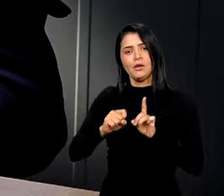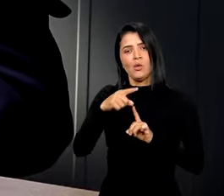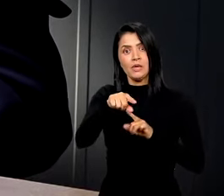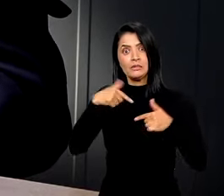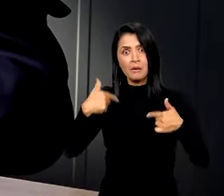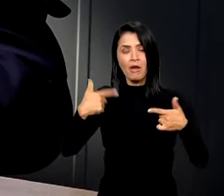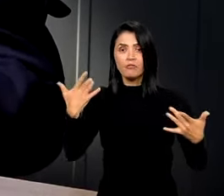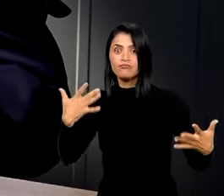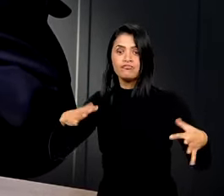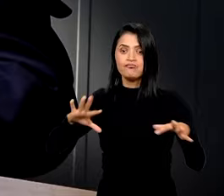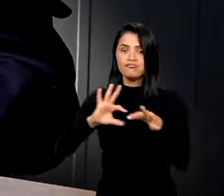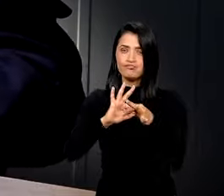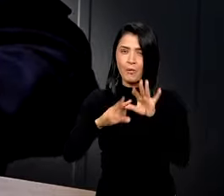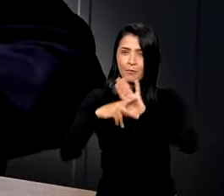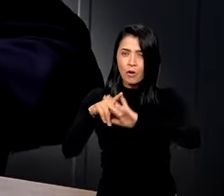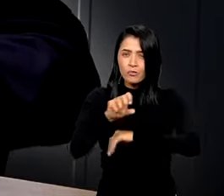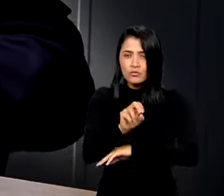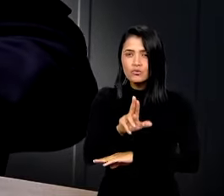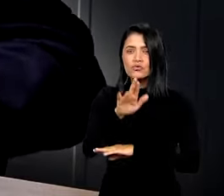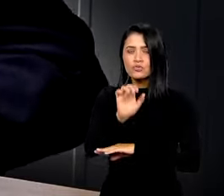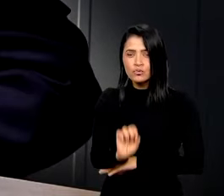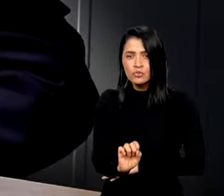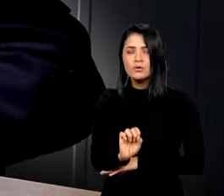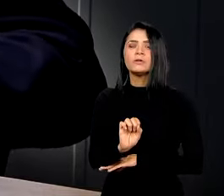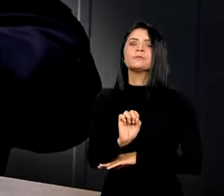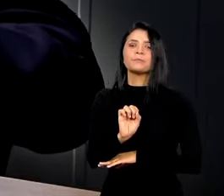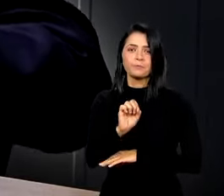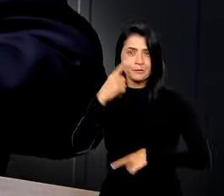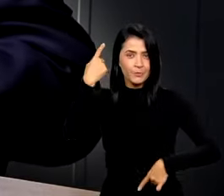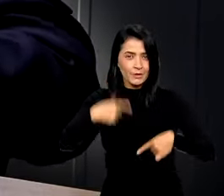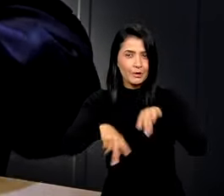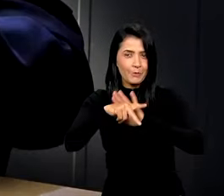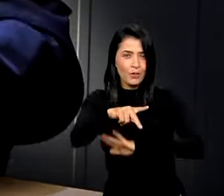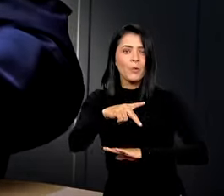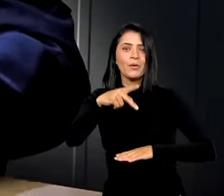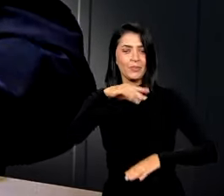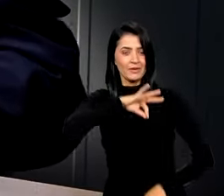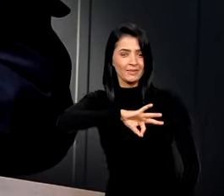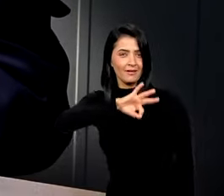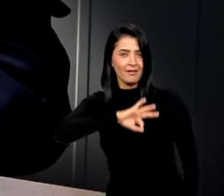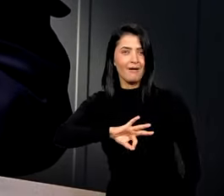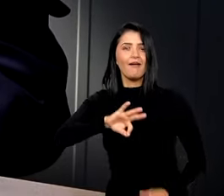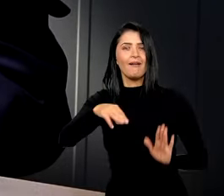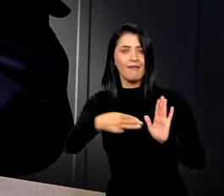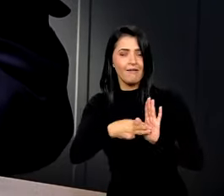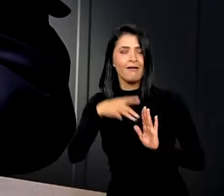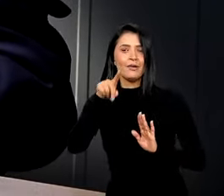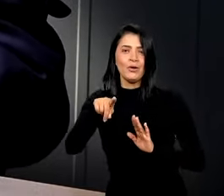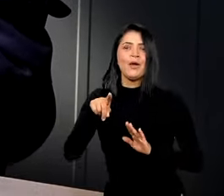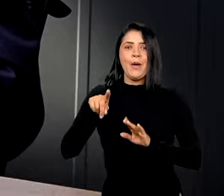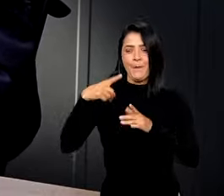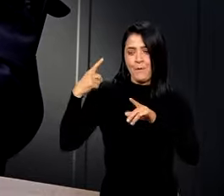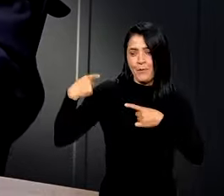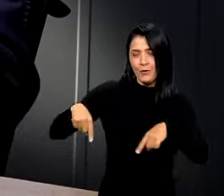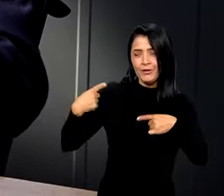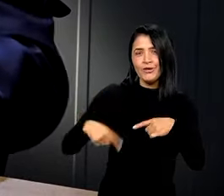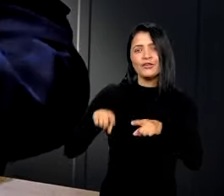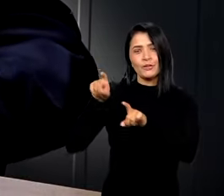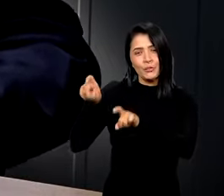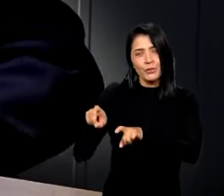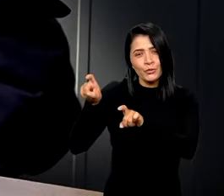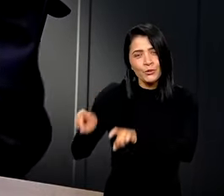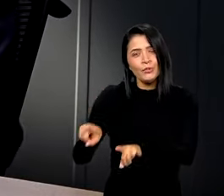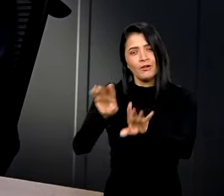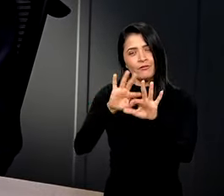integrada do SUAS, da política do salário mínimo, da política de agricultura familiar, de outros, né,